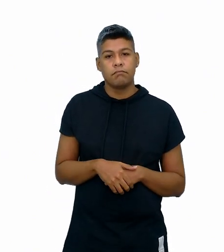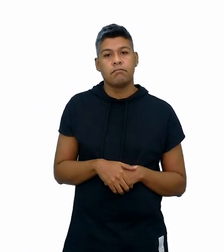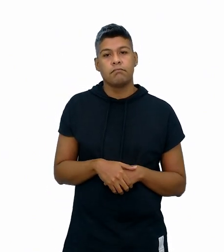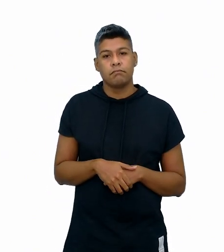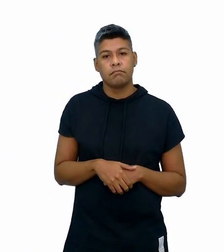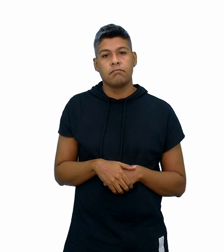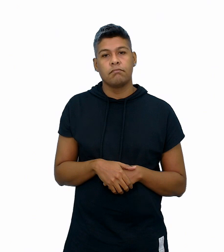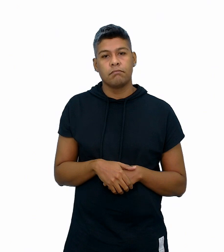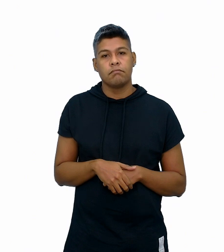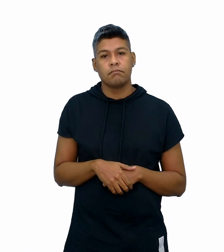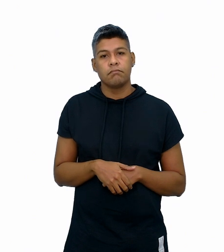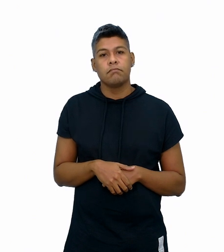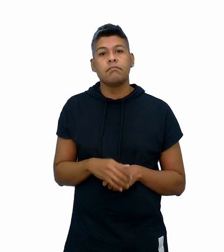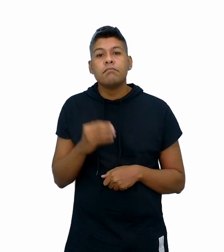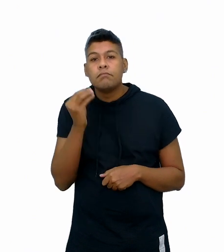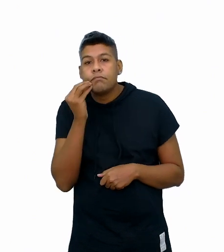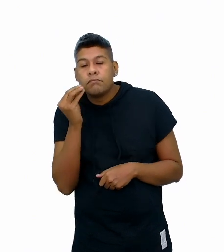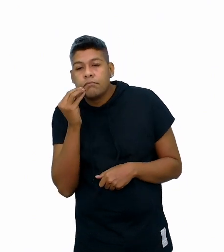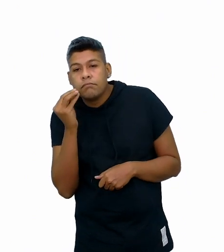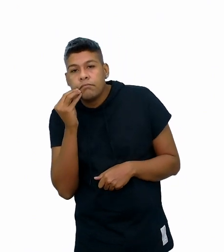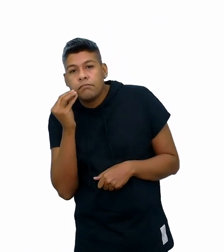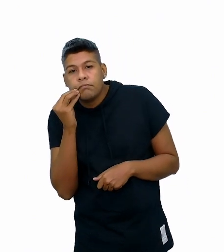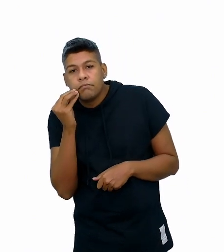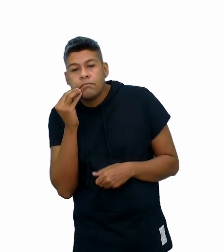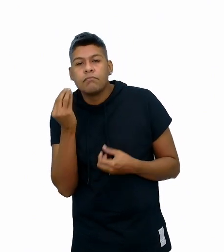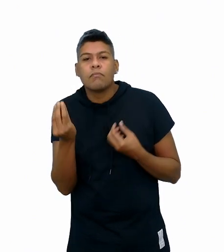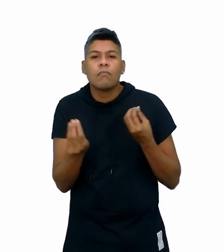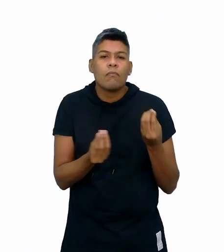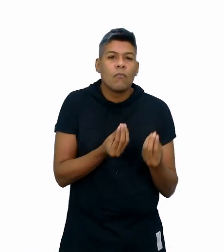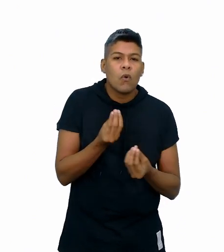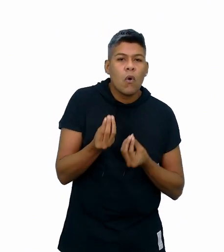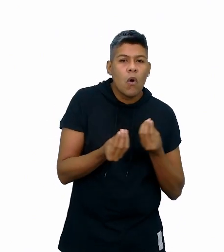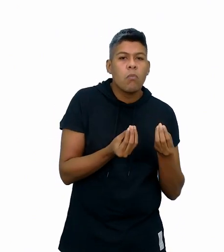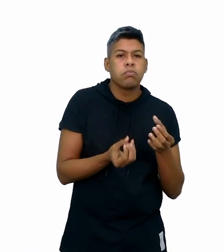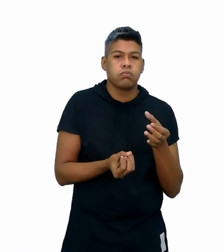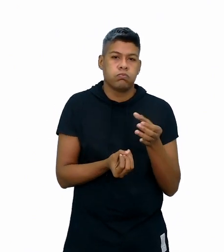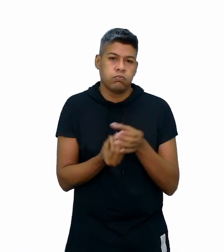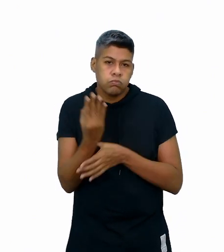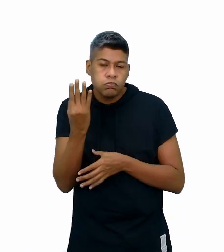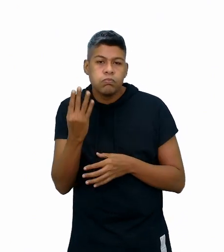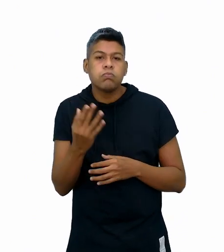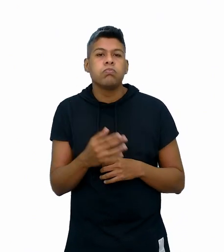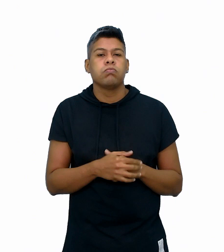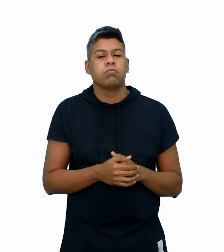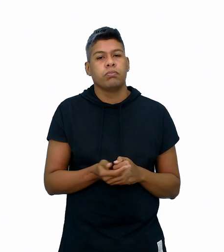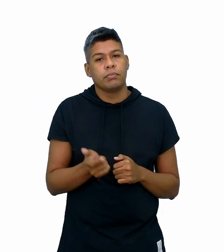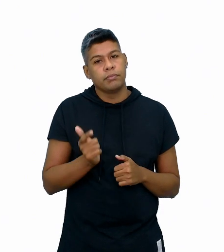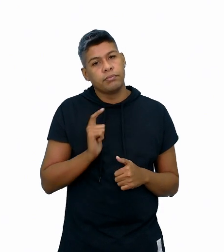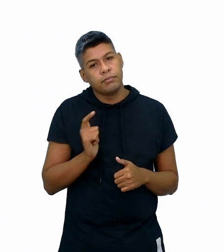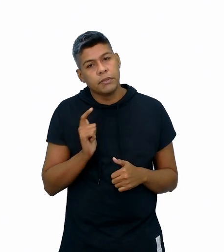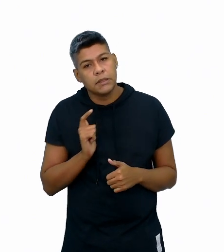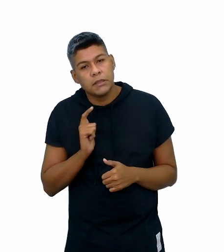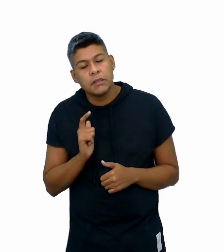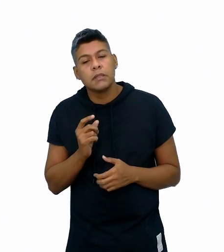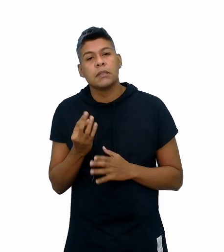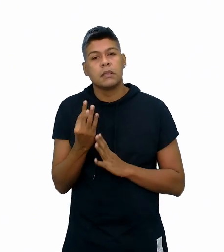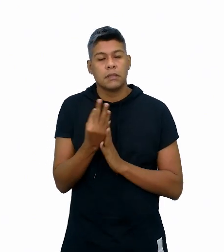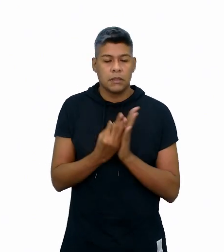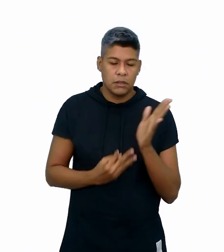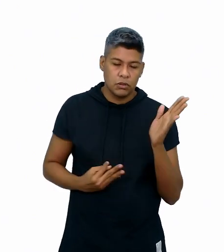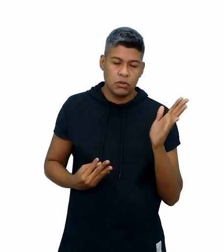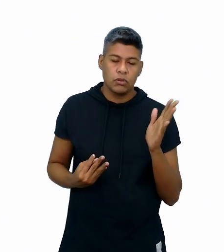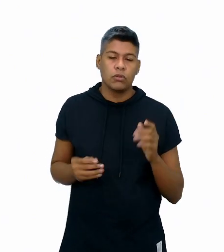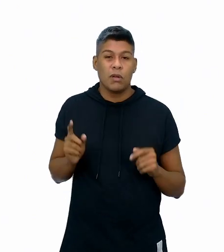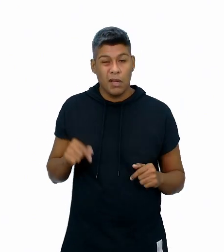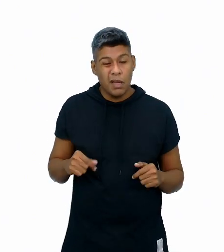considerar como esses textos são organizados, como eles são produzidos, os elementos que compõem esses textos. Então,